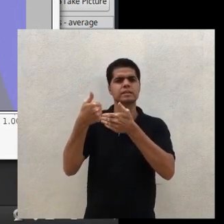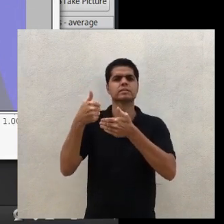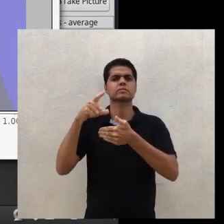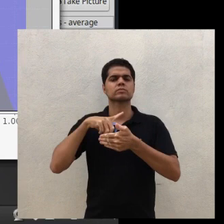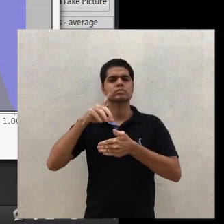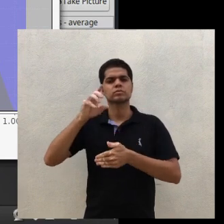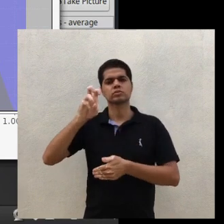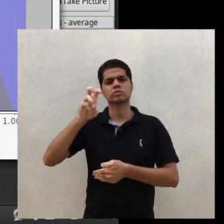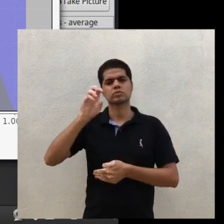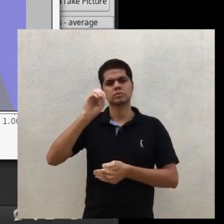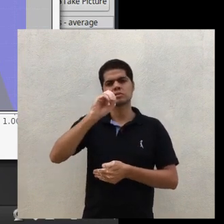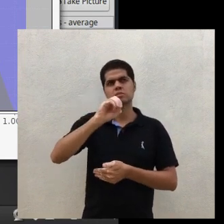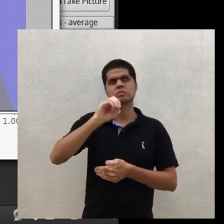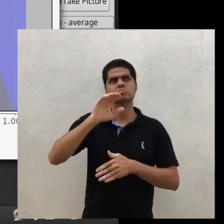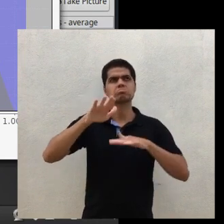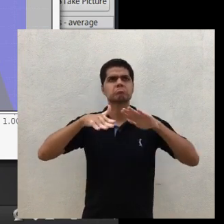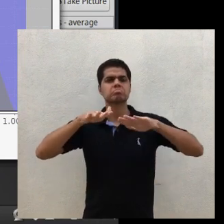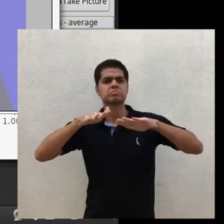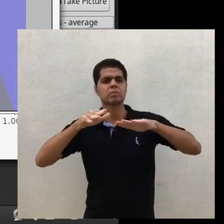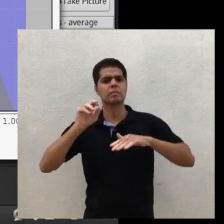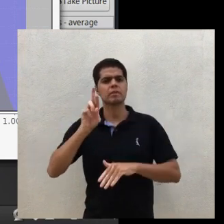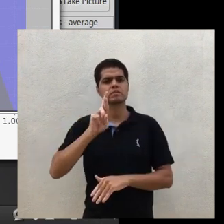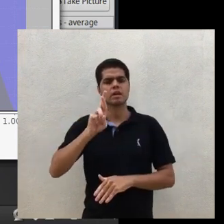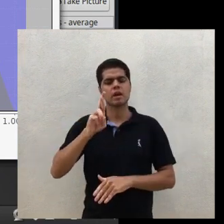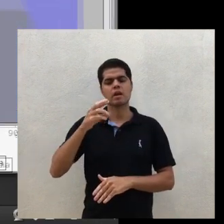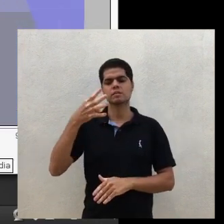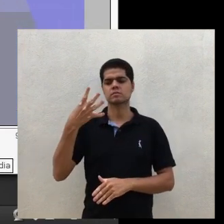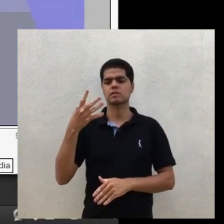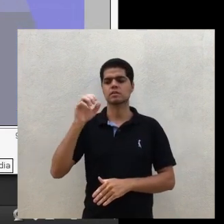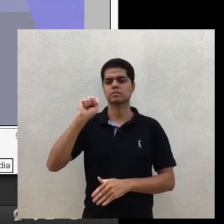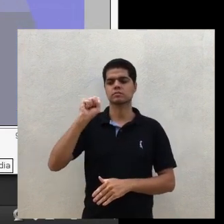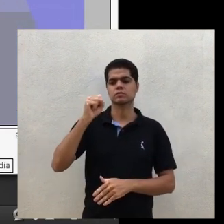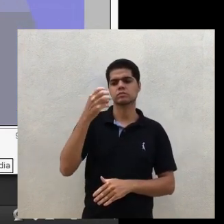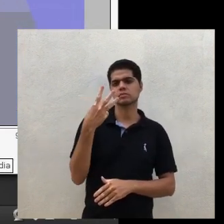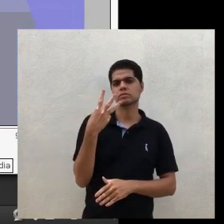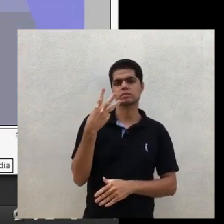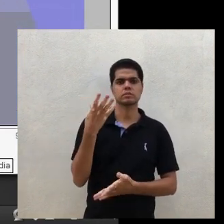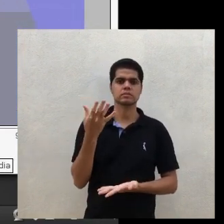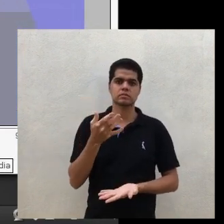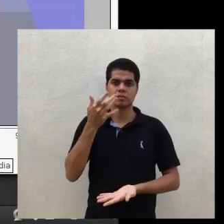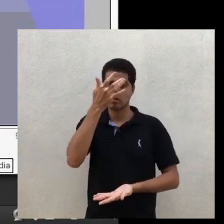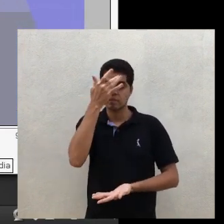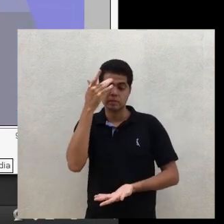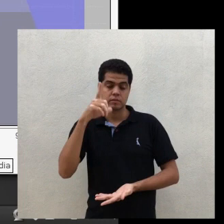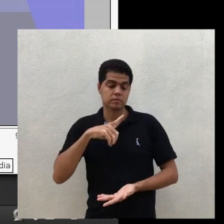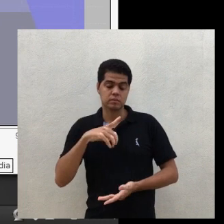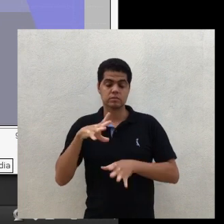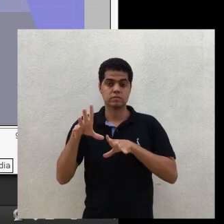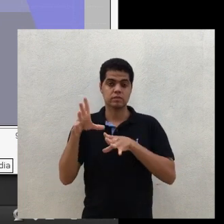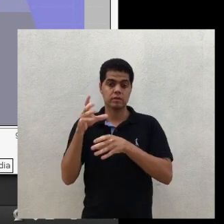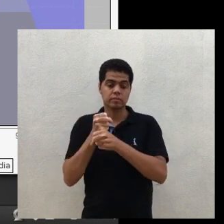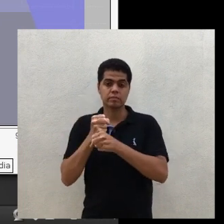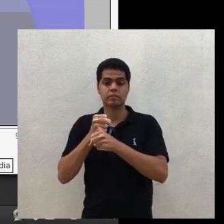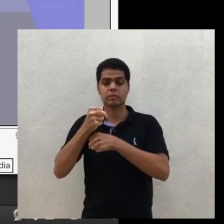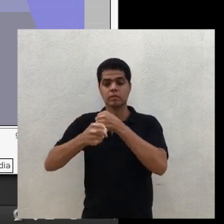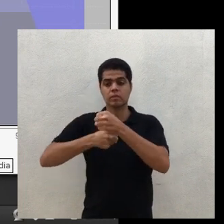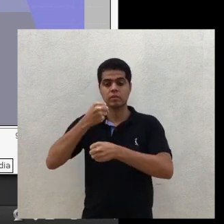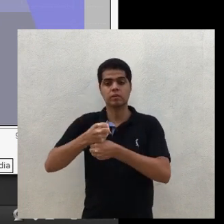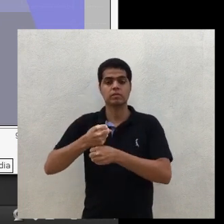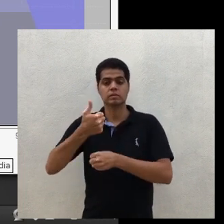R$ 483. Então, para uma pessoa que tem 10 anos de capacitação e 10 anos de experiência, o valor calculado é